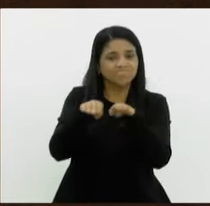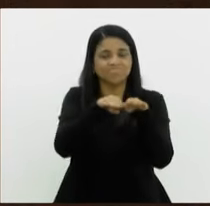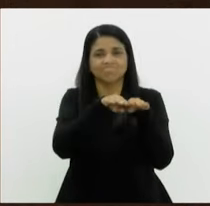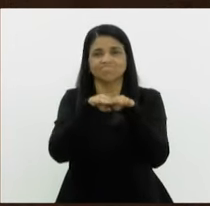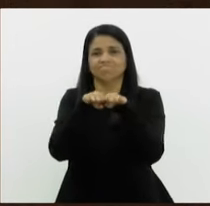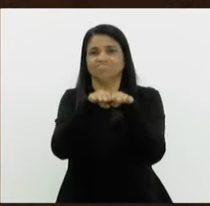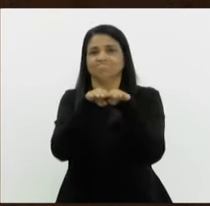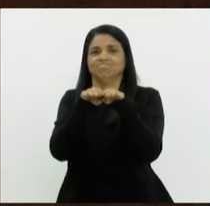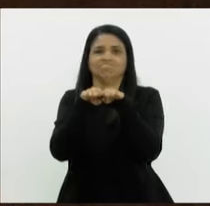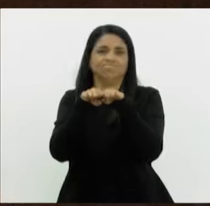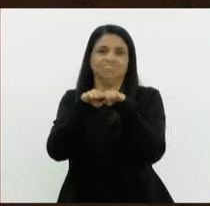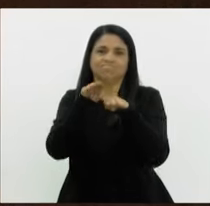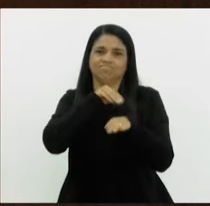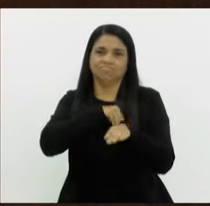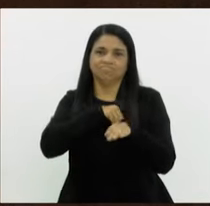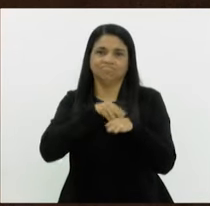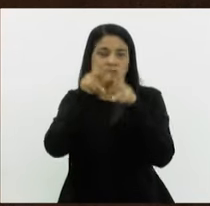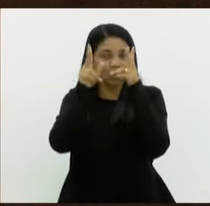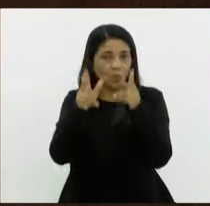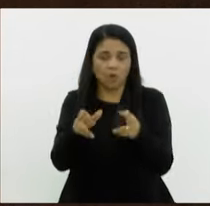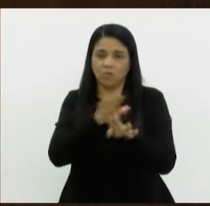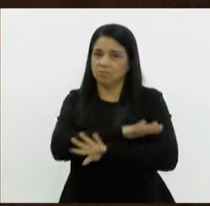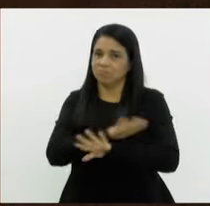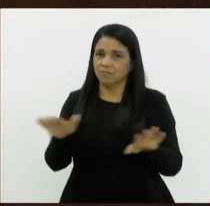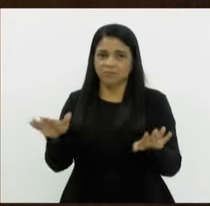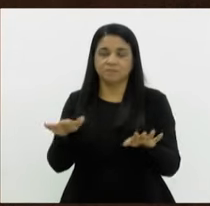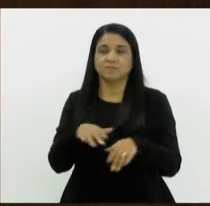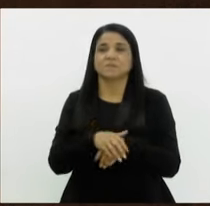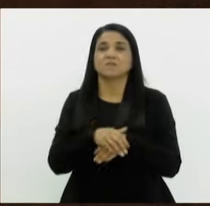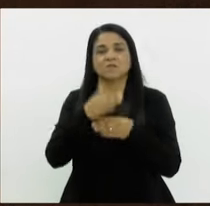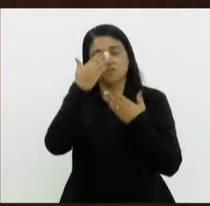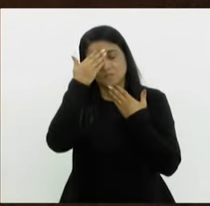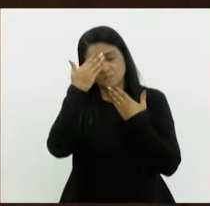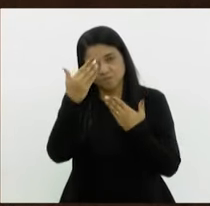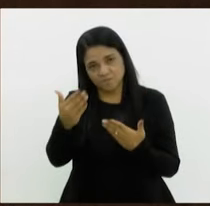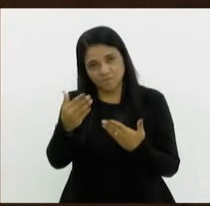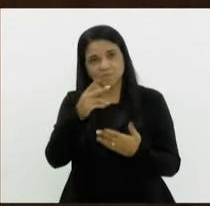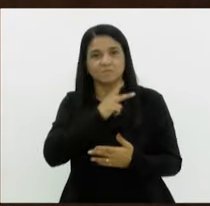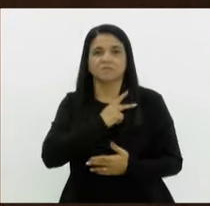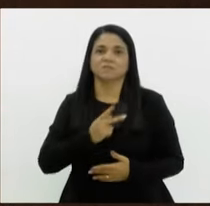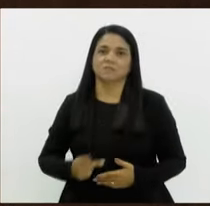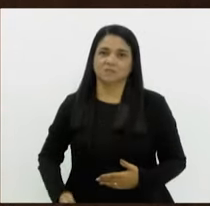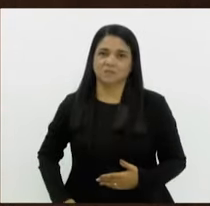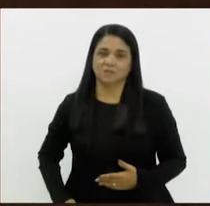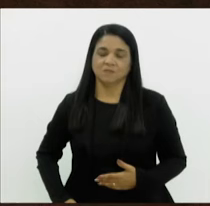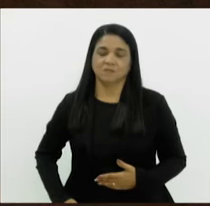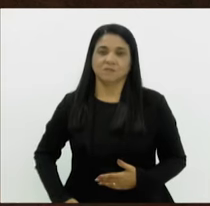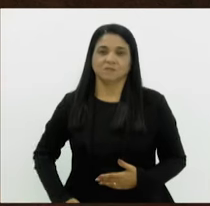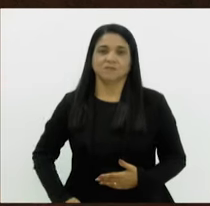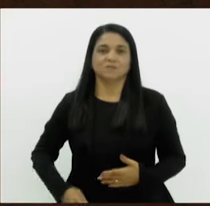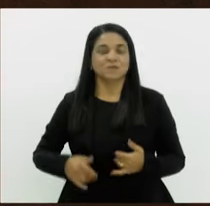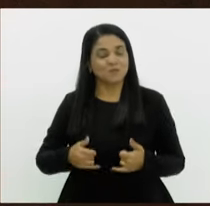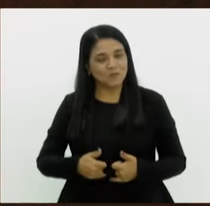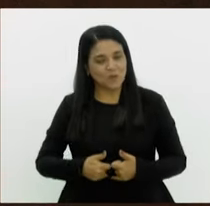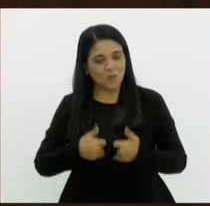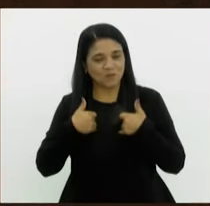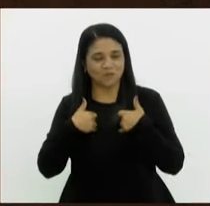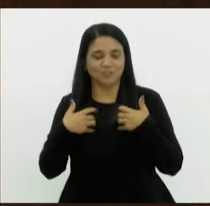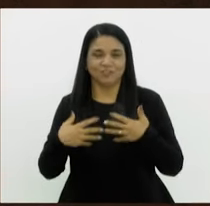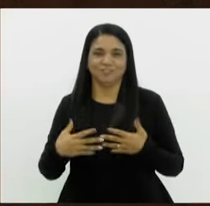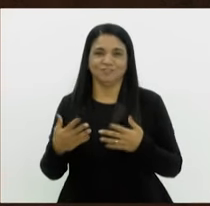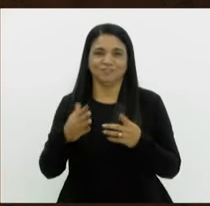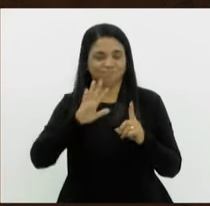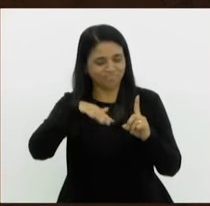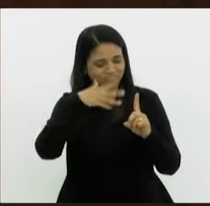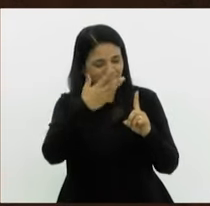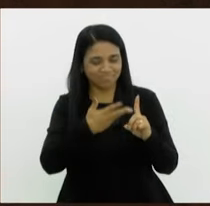iguais. É só isso, presidente. Obrigado. E eu agradeço ao senhor, a Vossa Excelência, pelos elogios